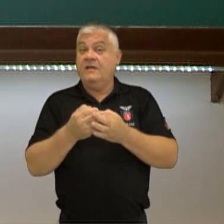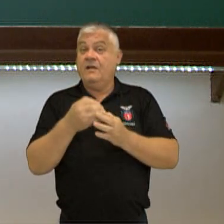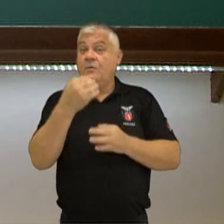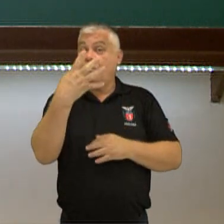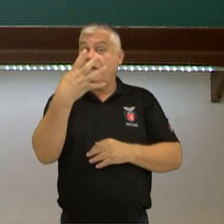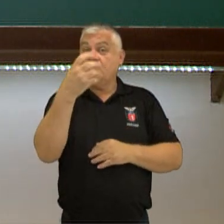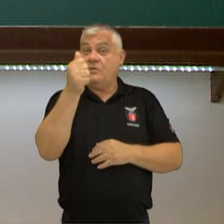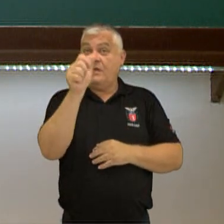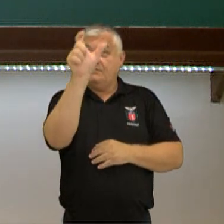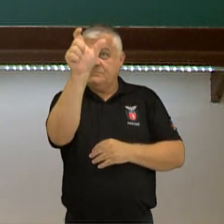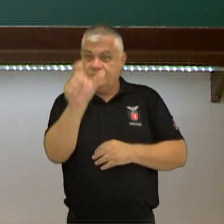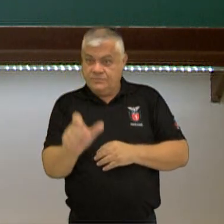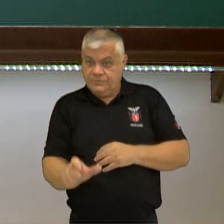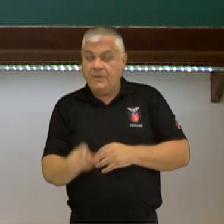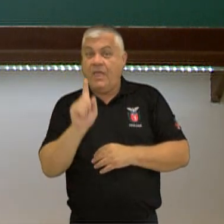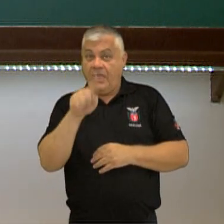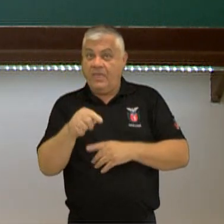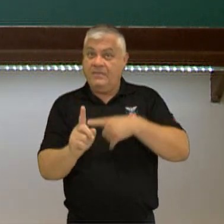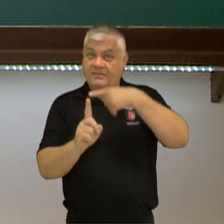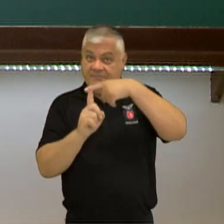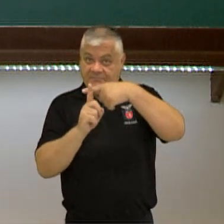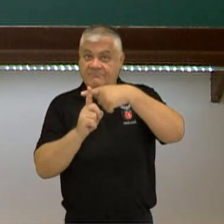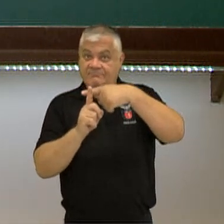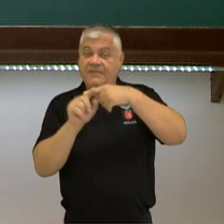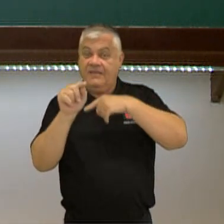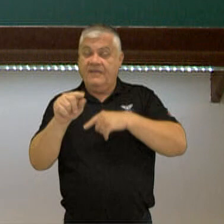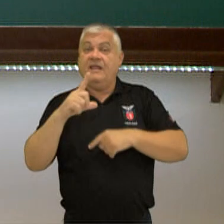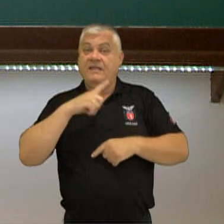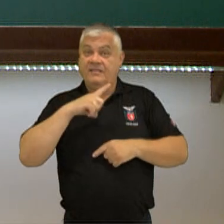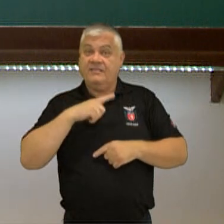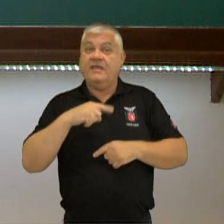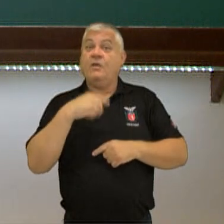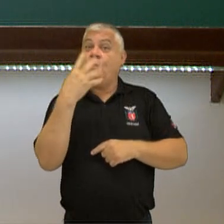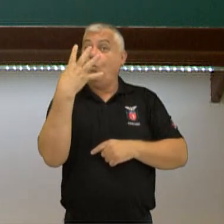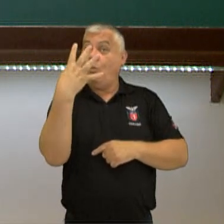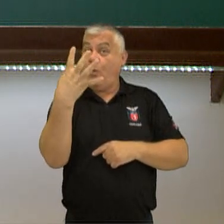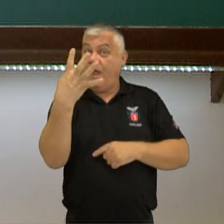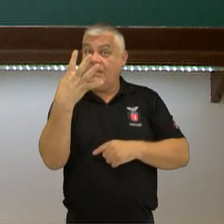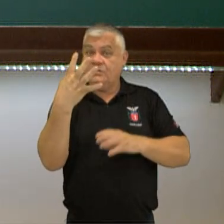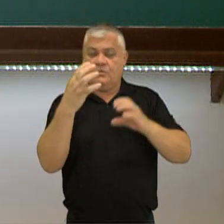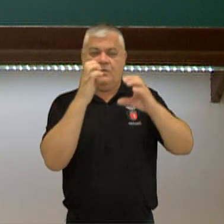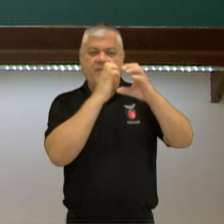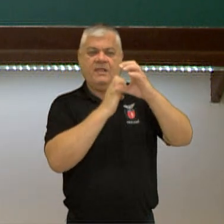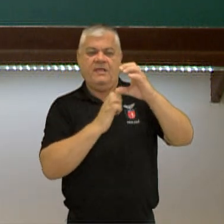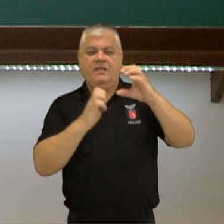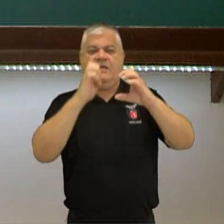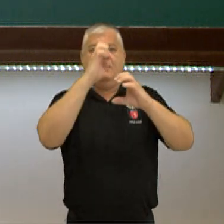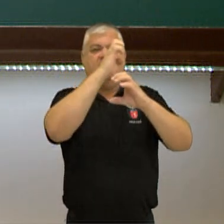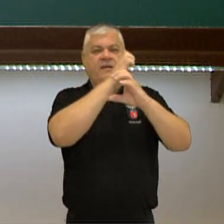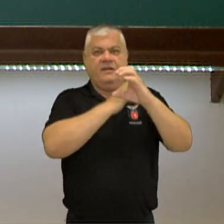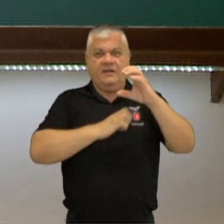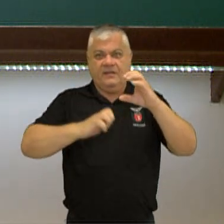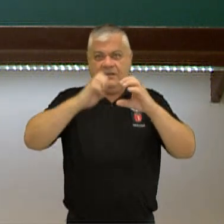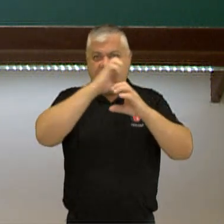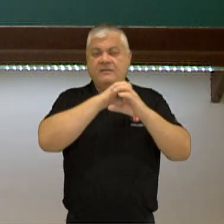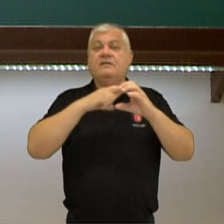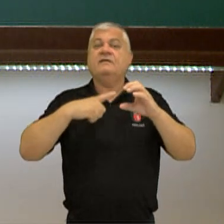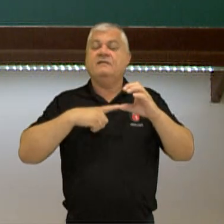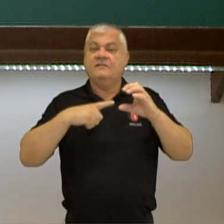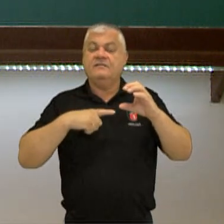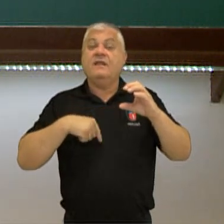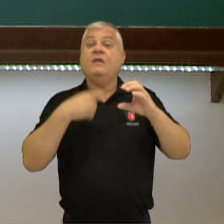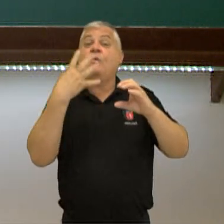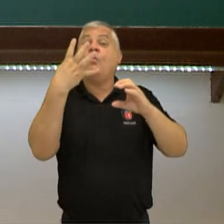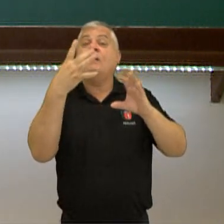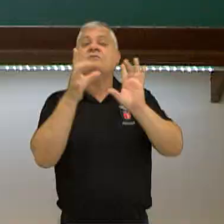é tetravalente. Na camada de valência ele apresenta os 4 elétrons, como a gente já conversou. Possui as 4 valências